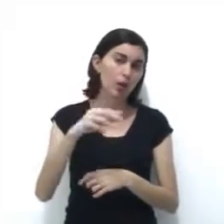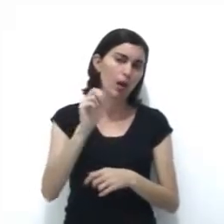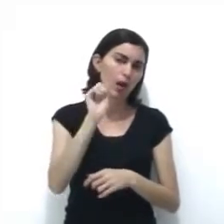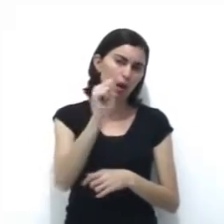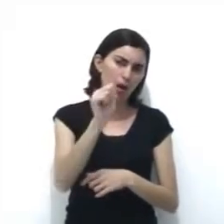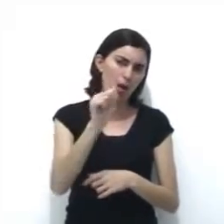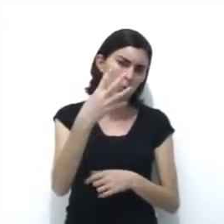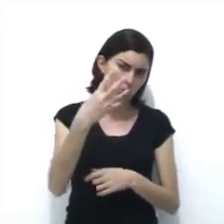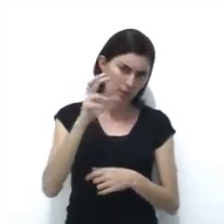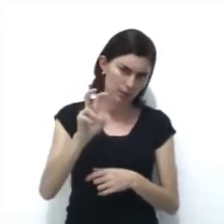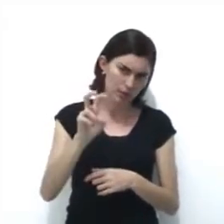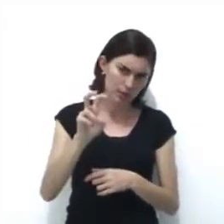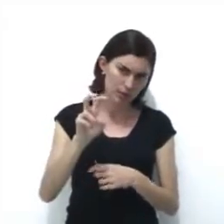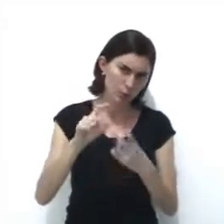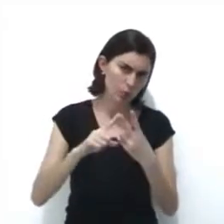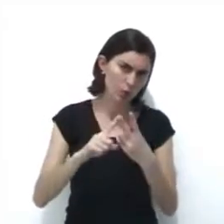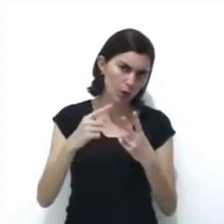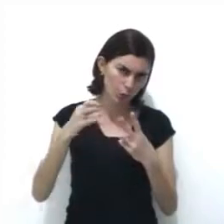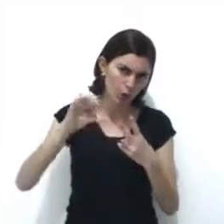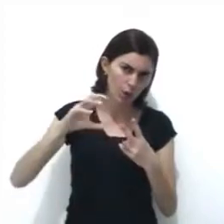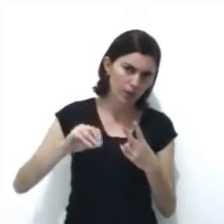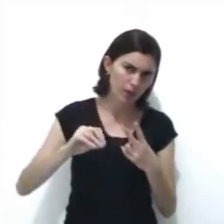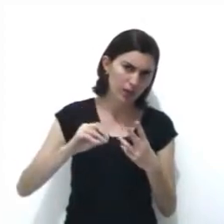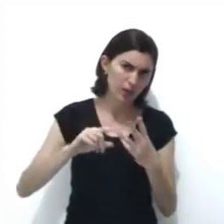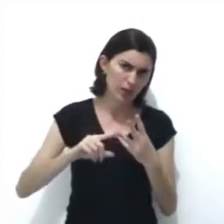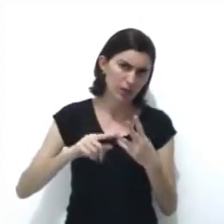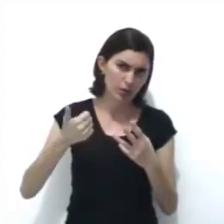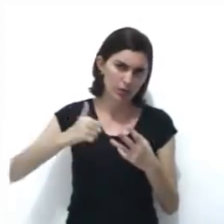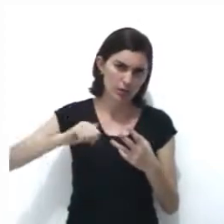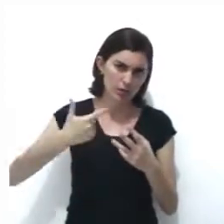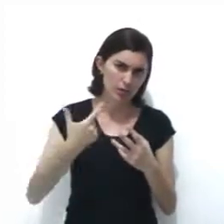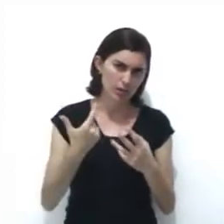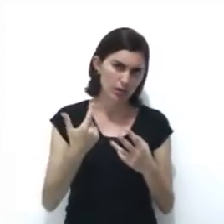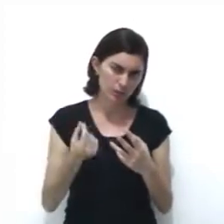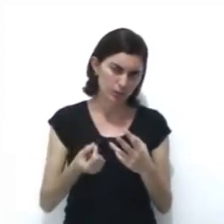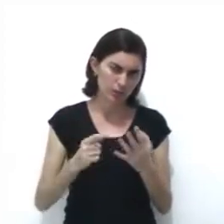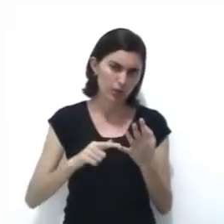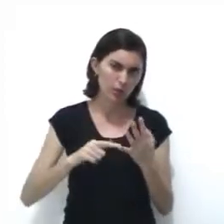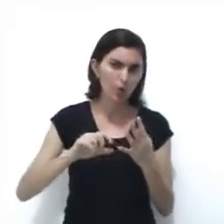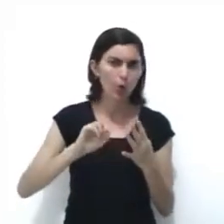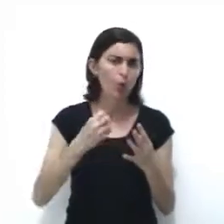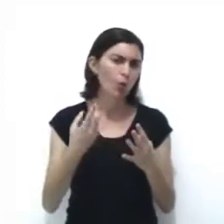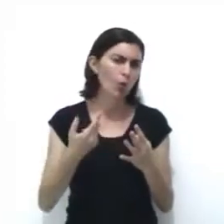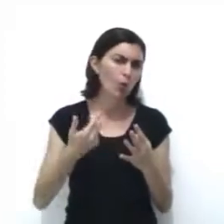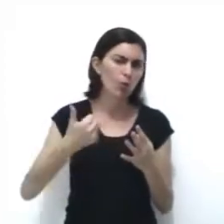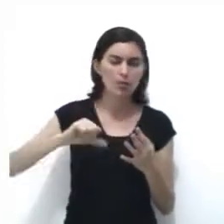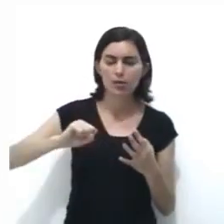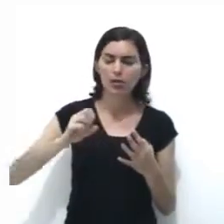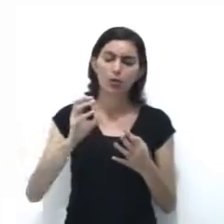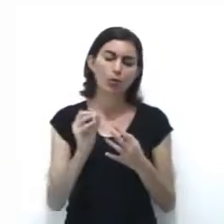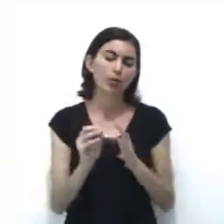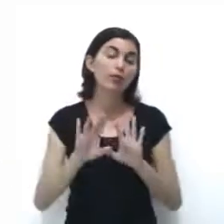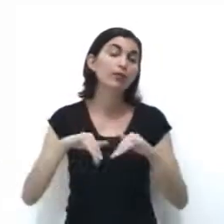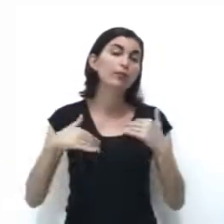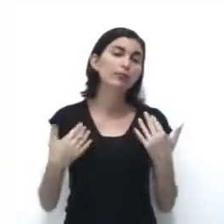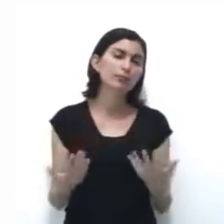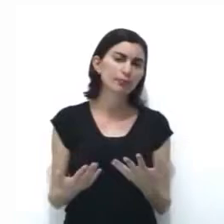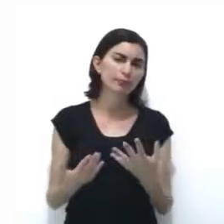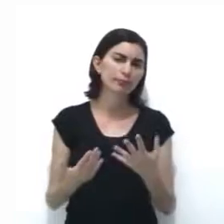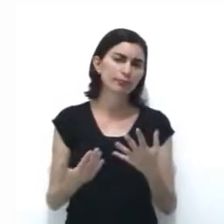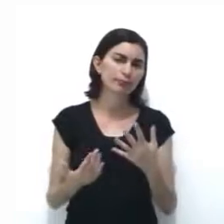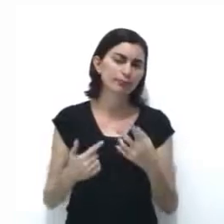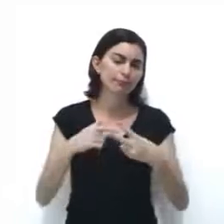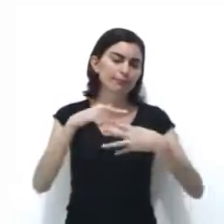A, 45 graus, 90 graus, 120 graus ou 180